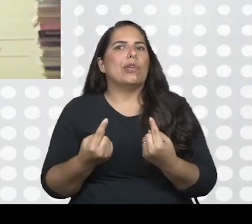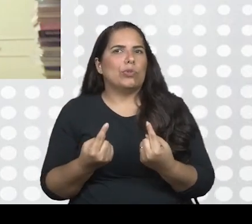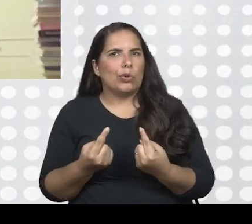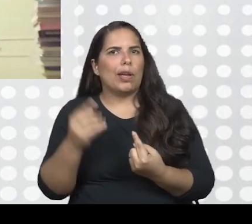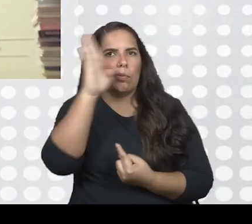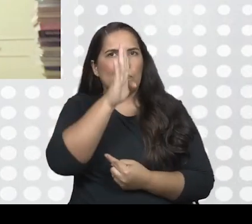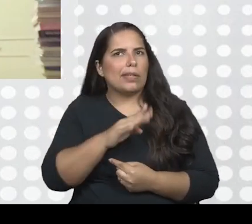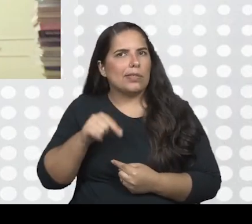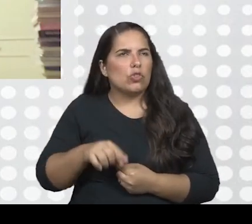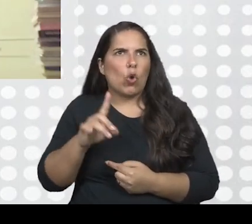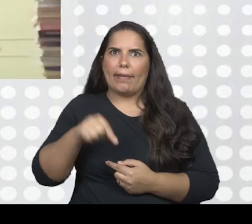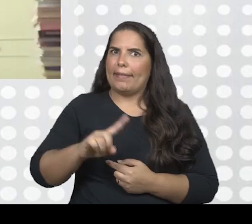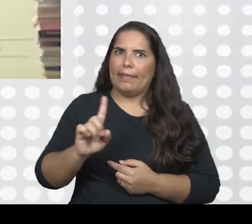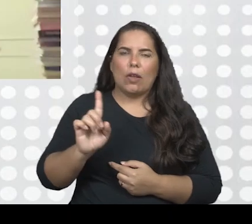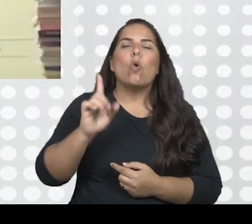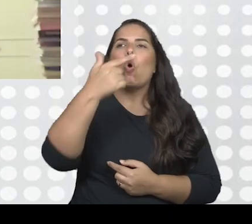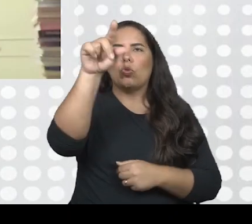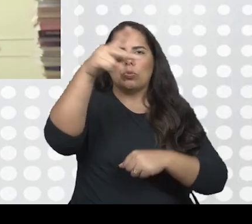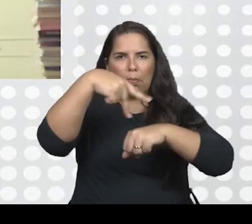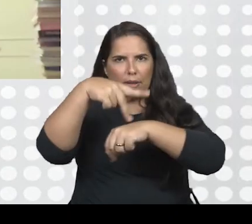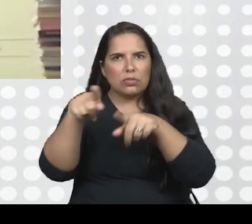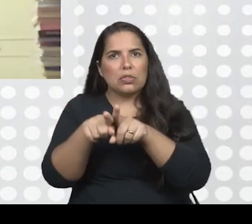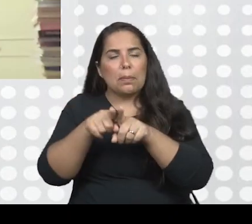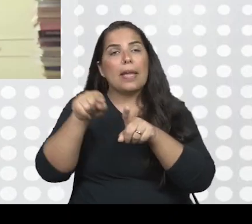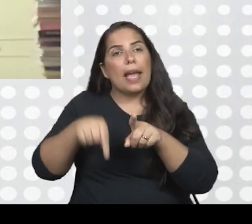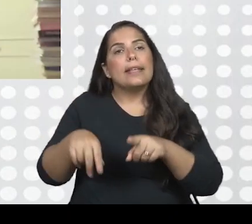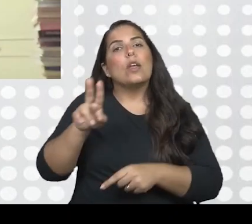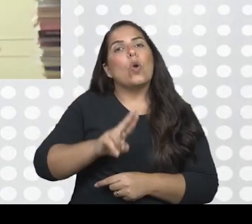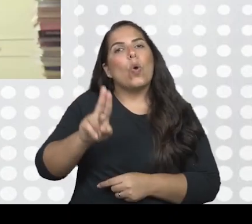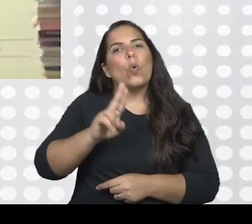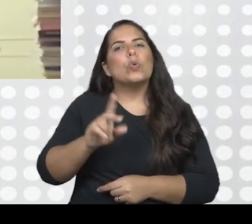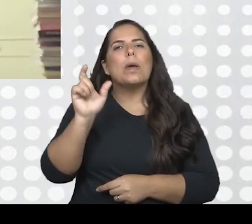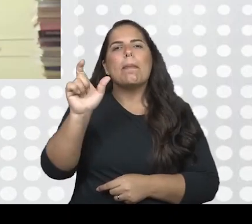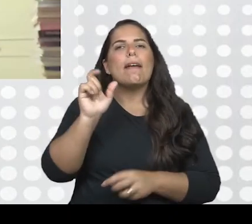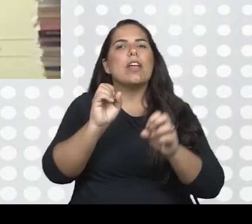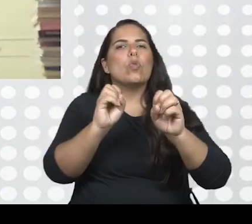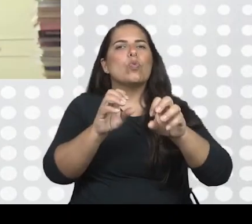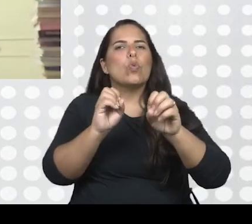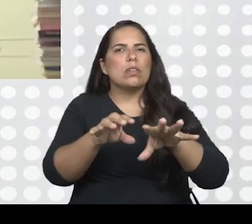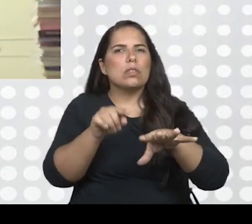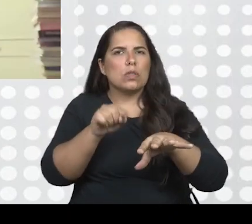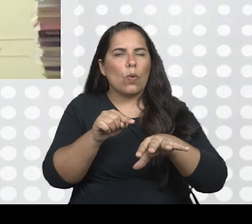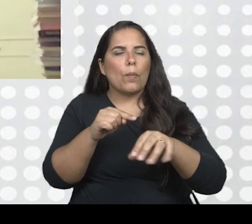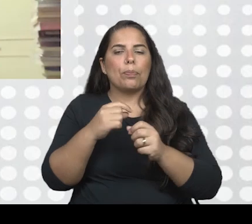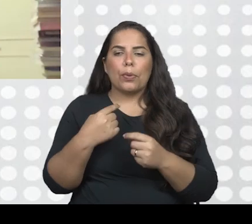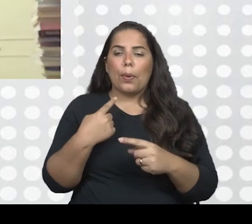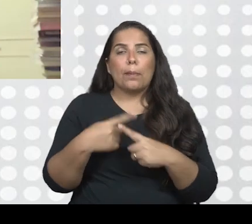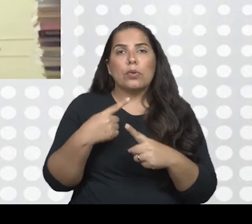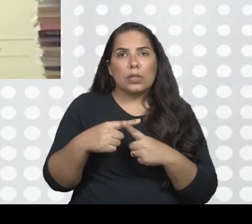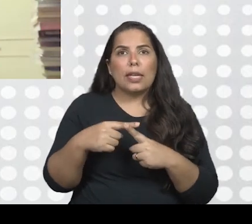no Brasil, e não só no Brasil, também em outros países, e aqui eu uso o termo educação,